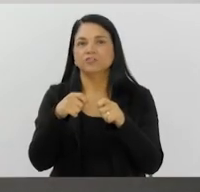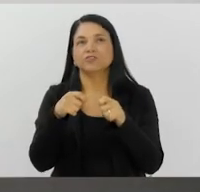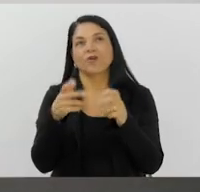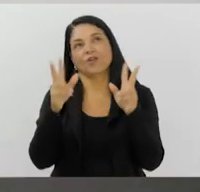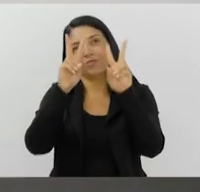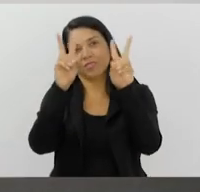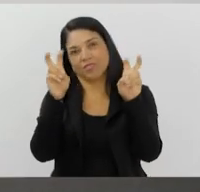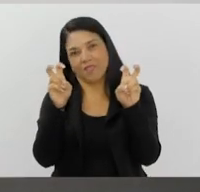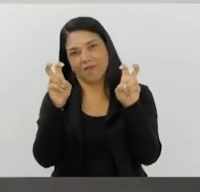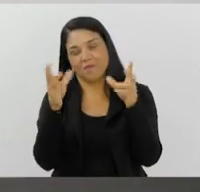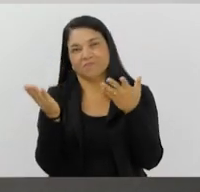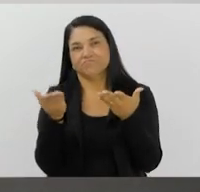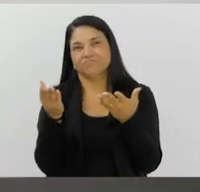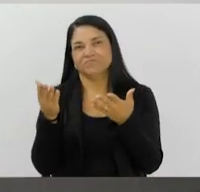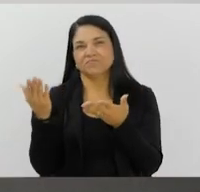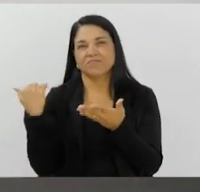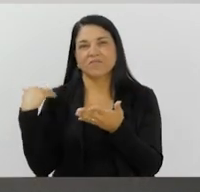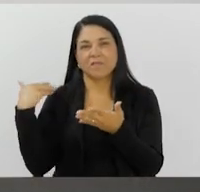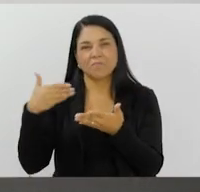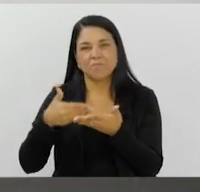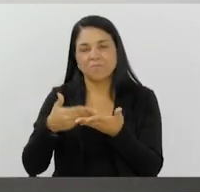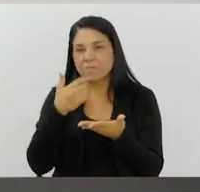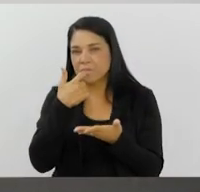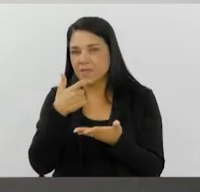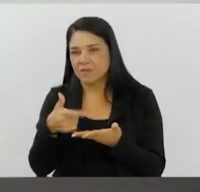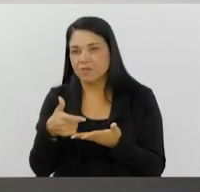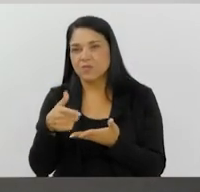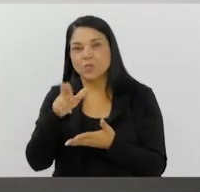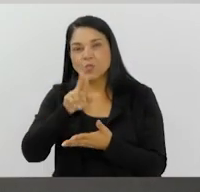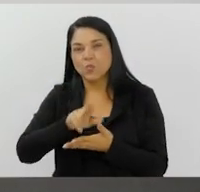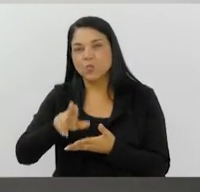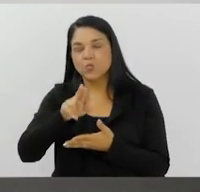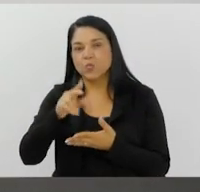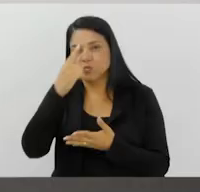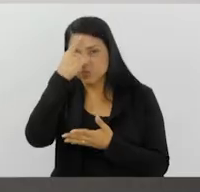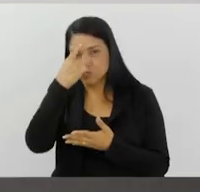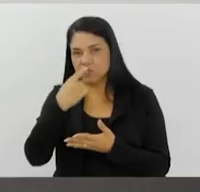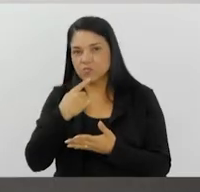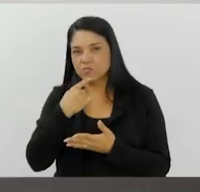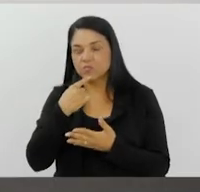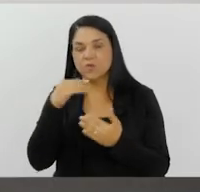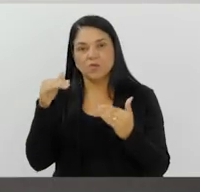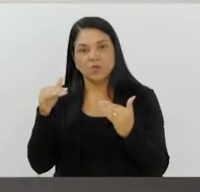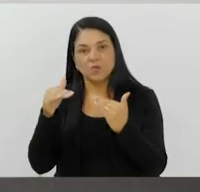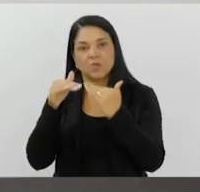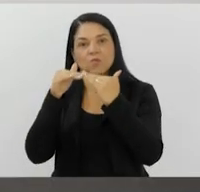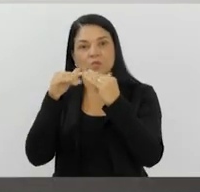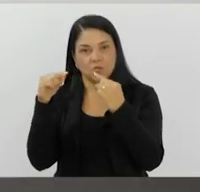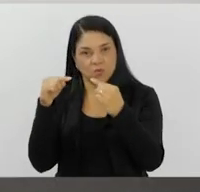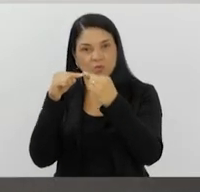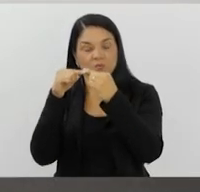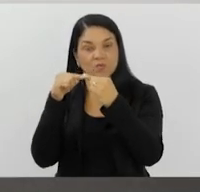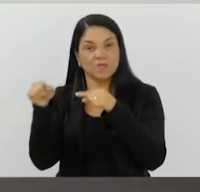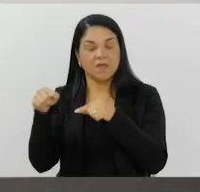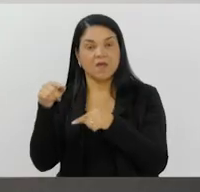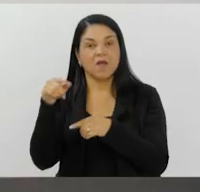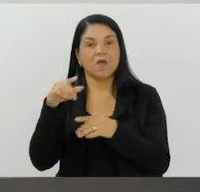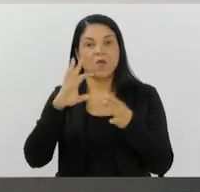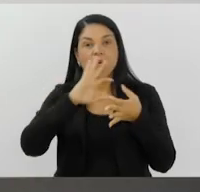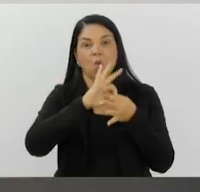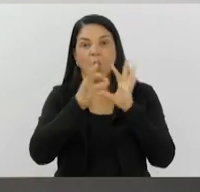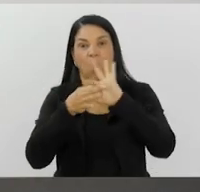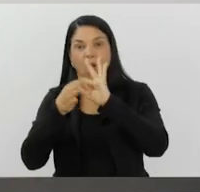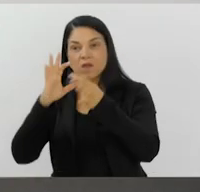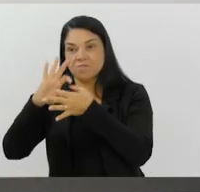agora muito recente do banimento do uso de reconhecimento facial nas olimpíadas da França França optou por não usar reconhecimento